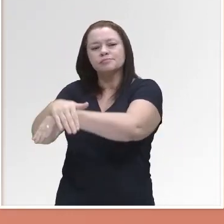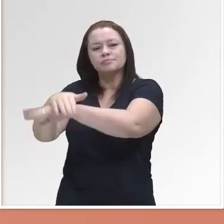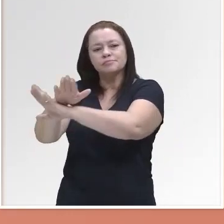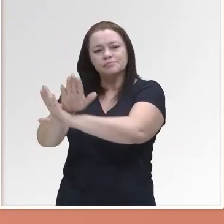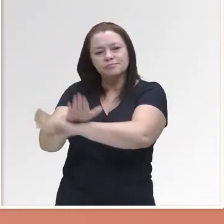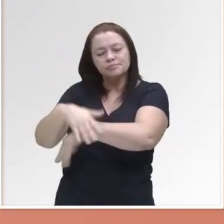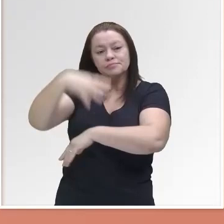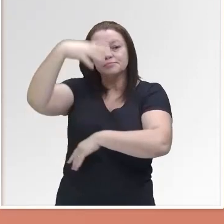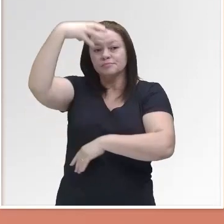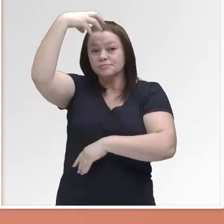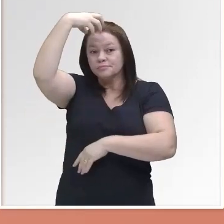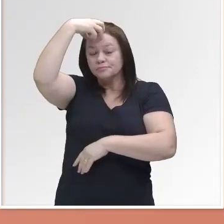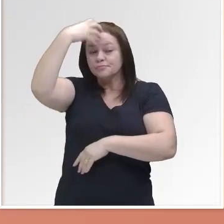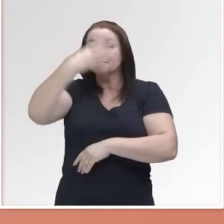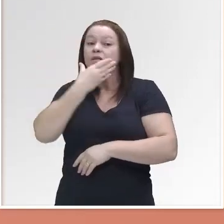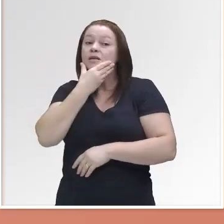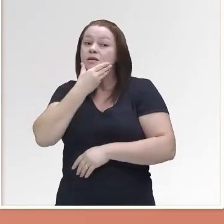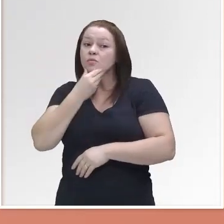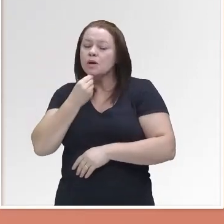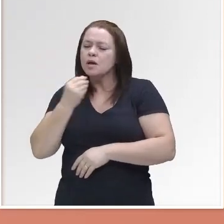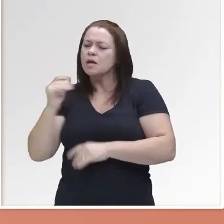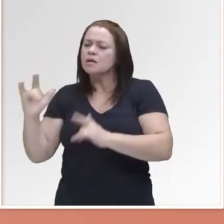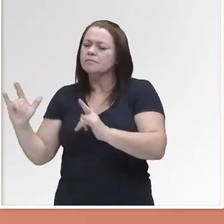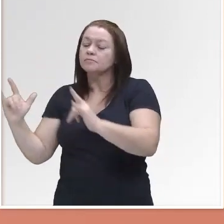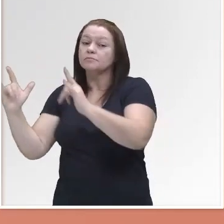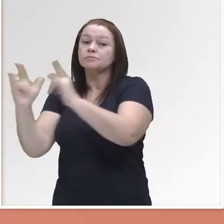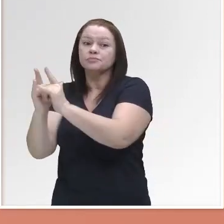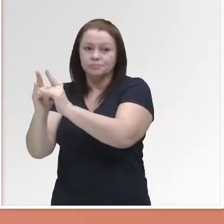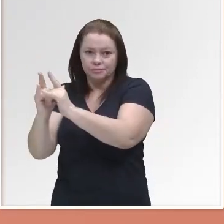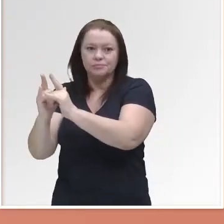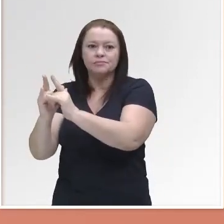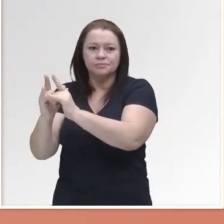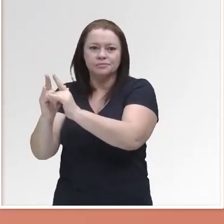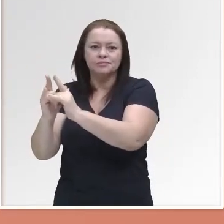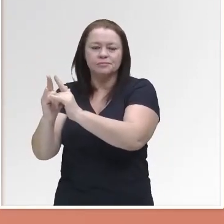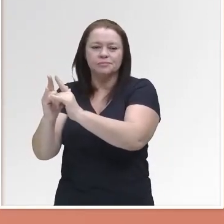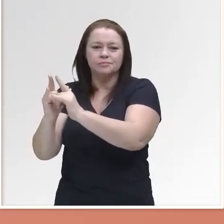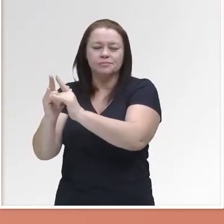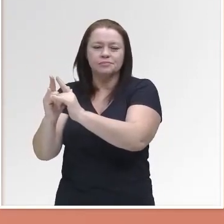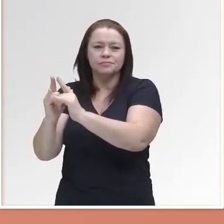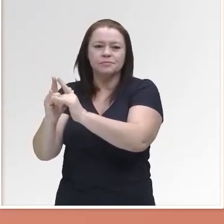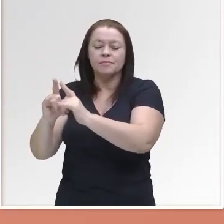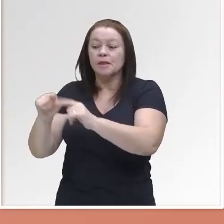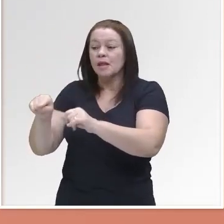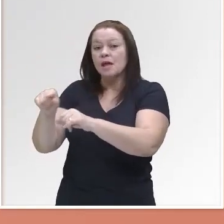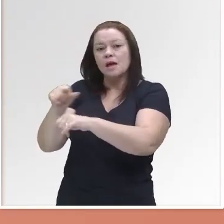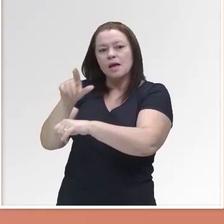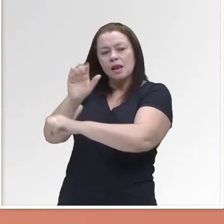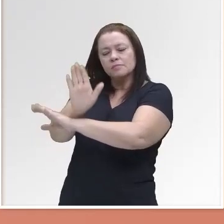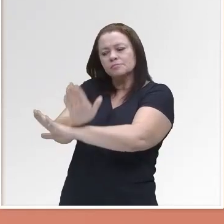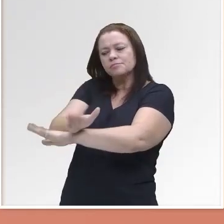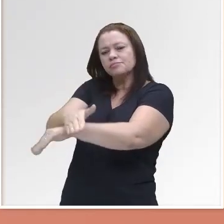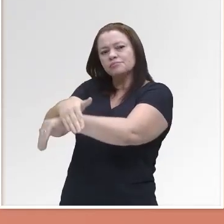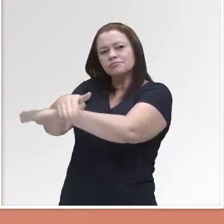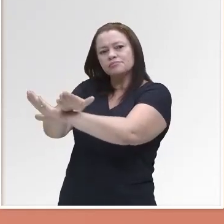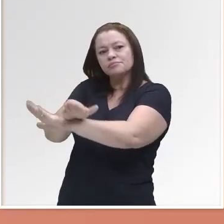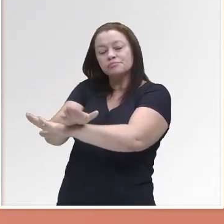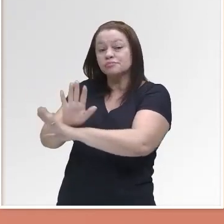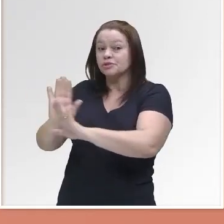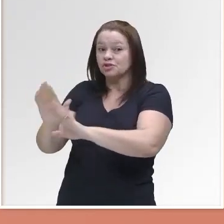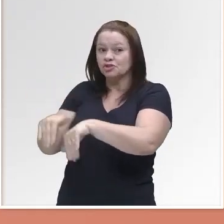gostavam um do outro, transformou-a, a cauda de Ariel,